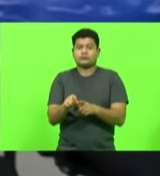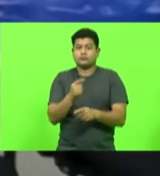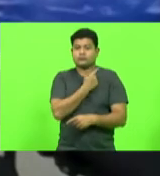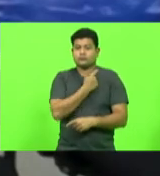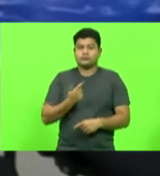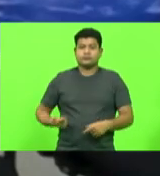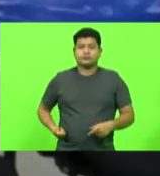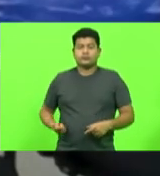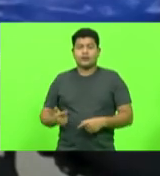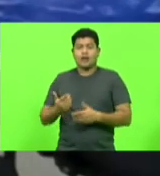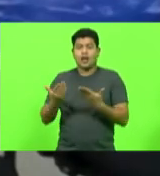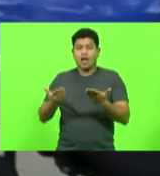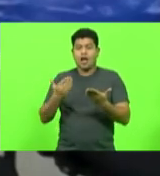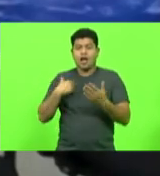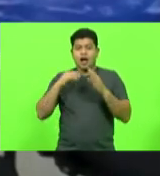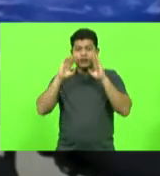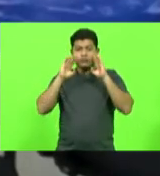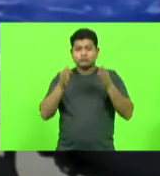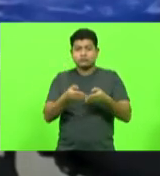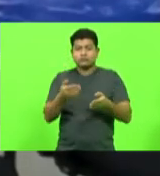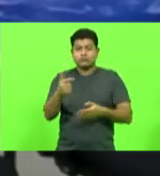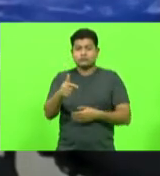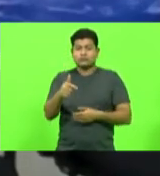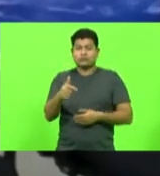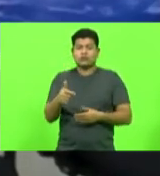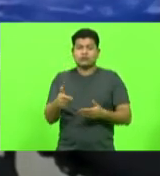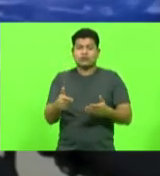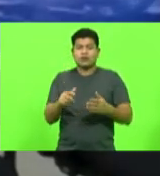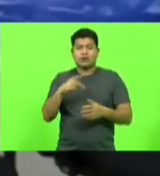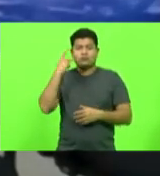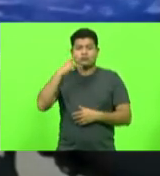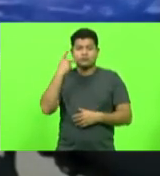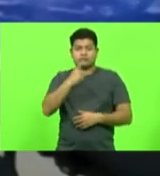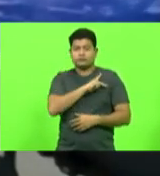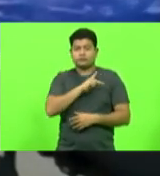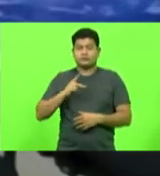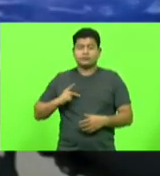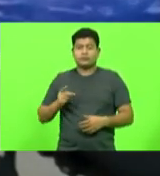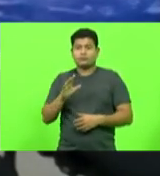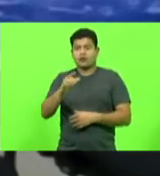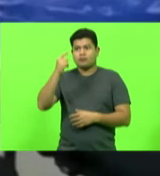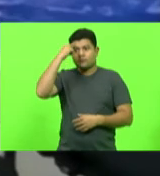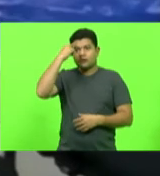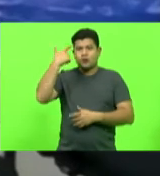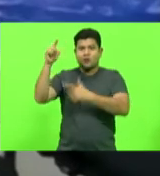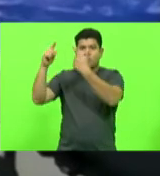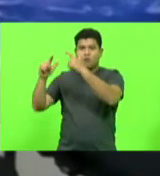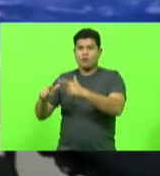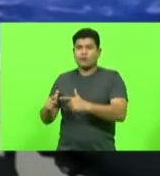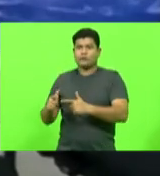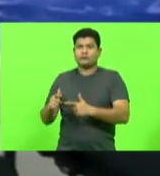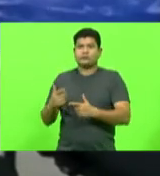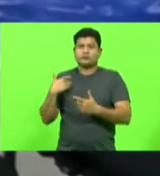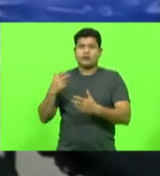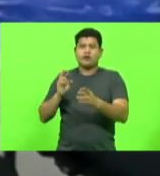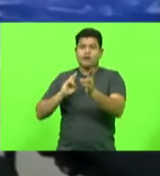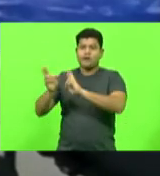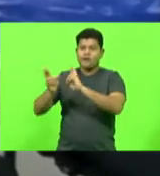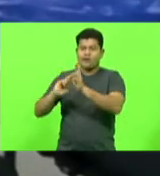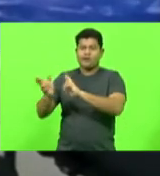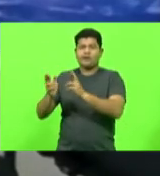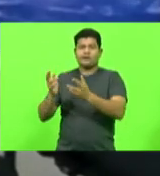prioriza a política pública e que, com certeza, tem outras prioridades aí, como estradas,